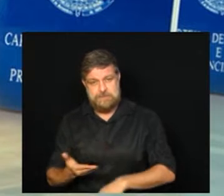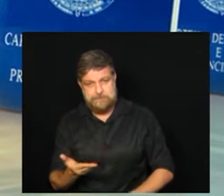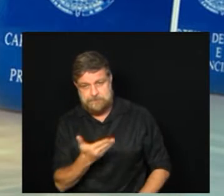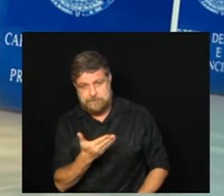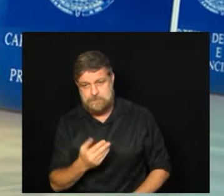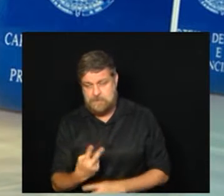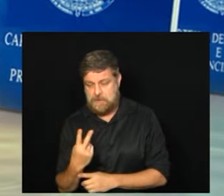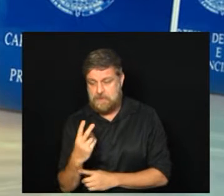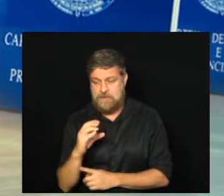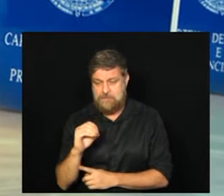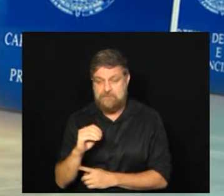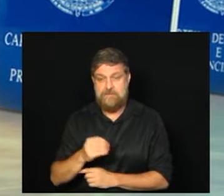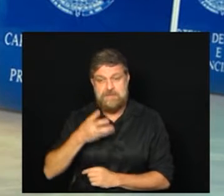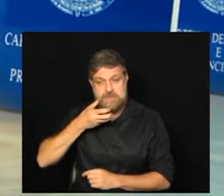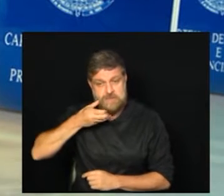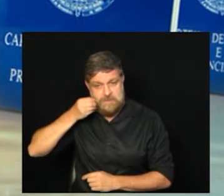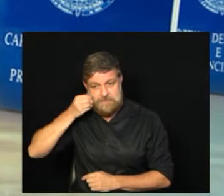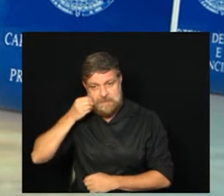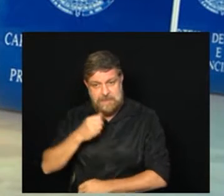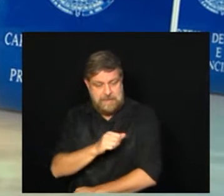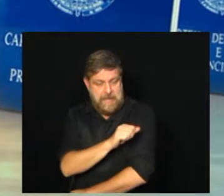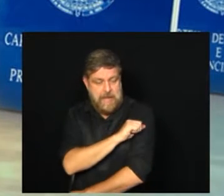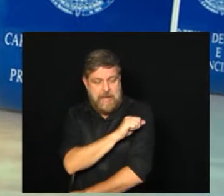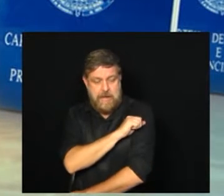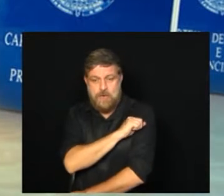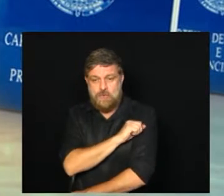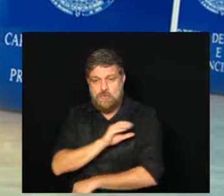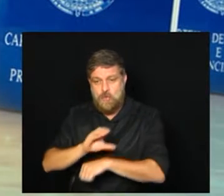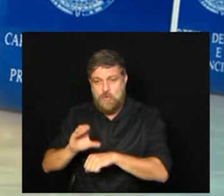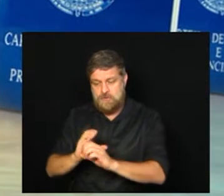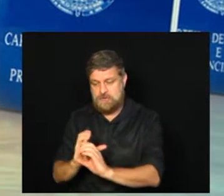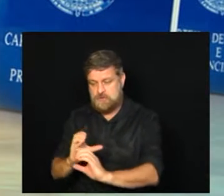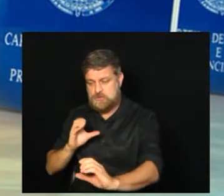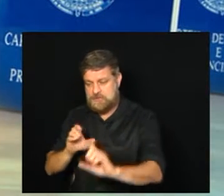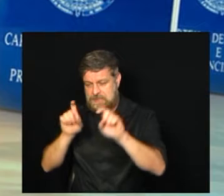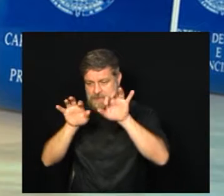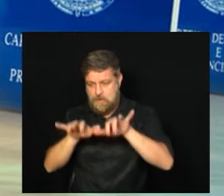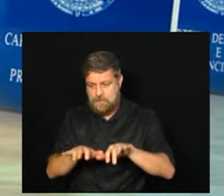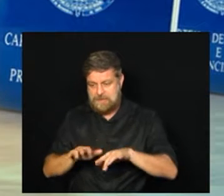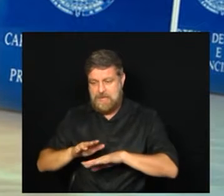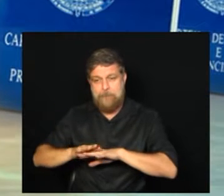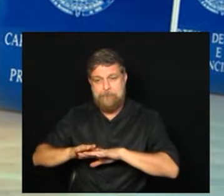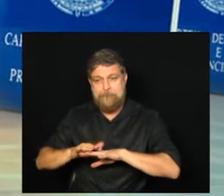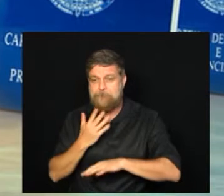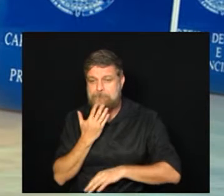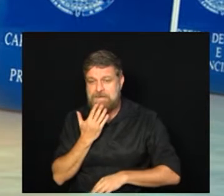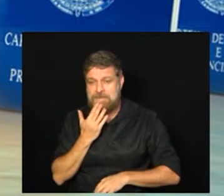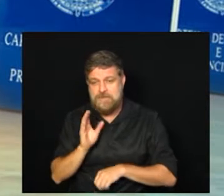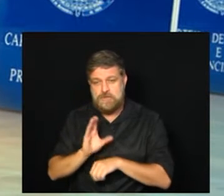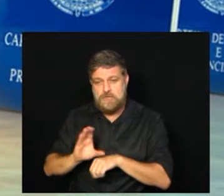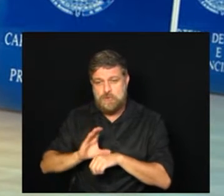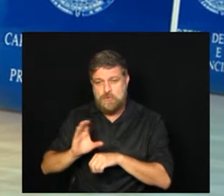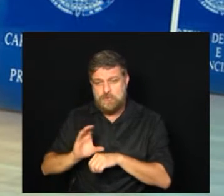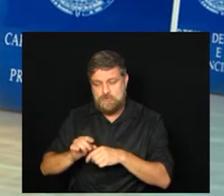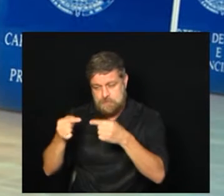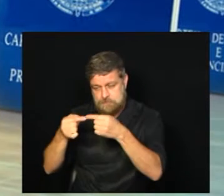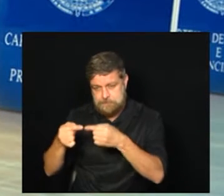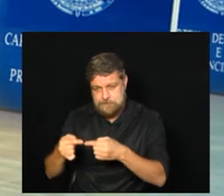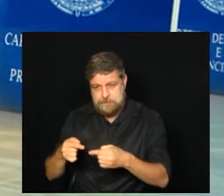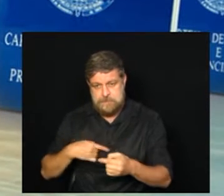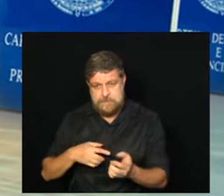20 oportunidades para estudantes de engenharia, computação, matemática e cursos relacionados. As inscrições